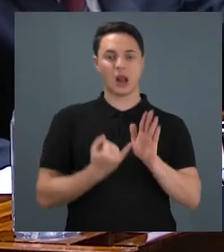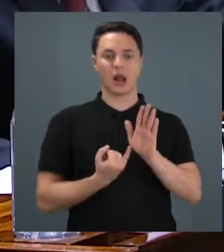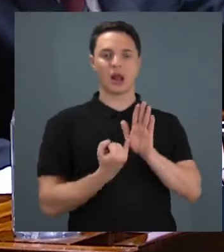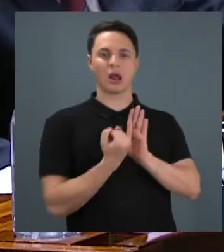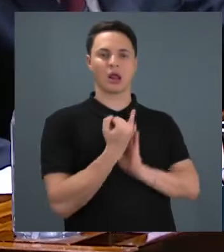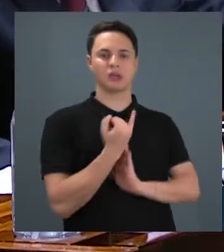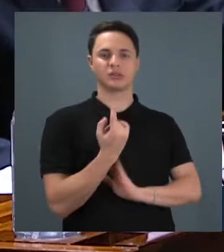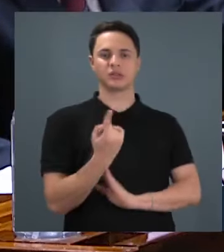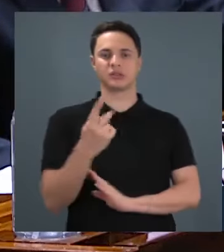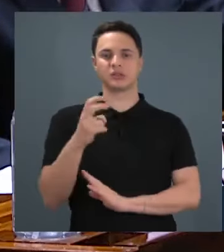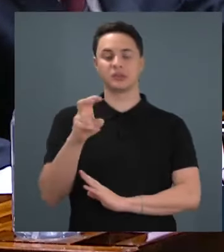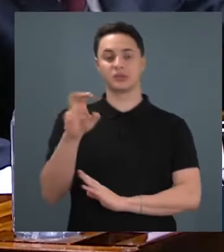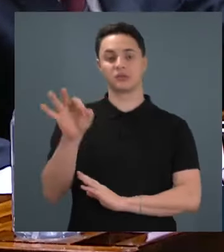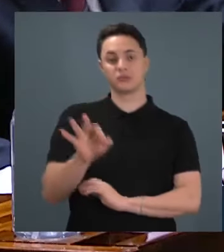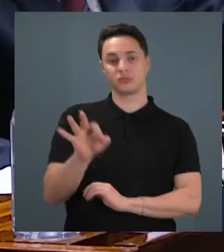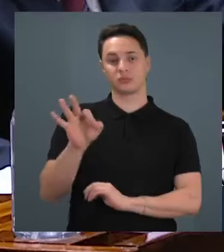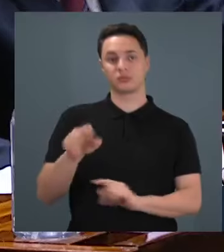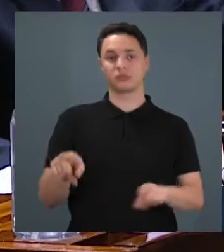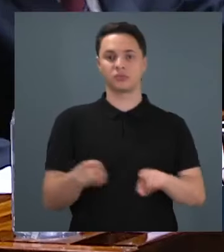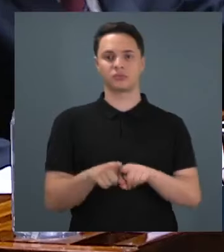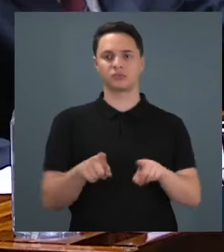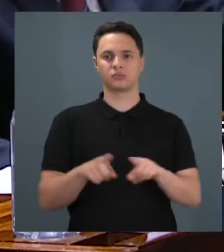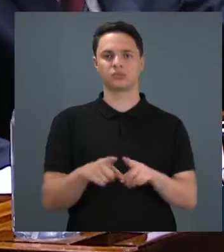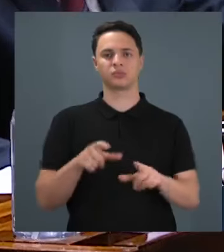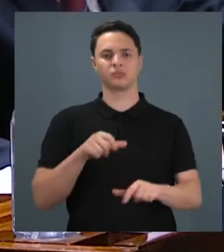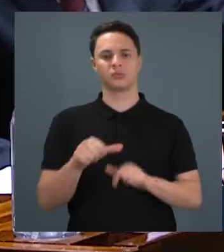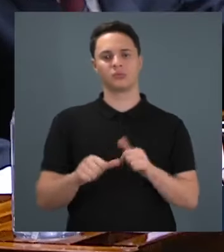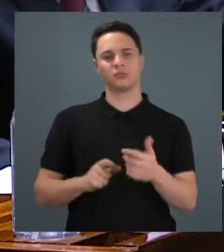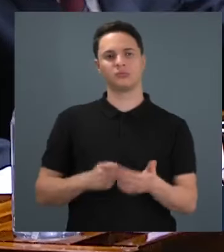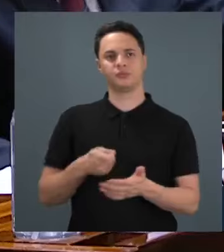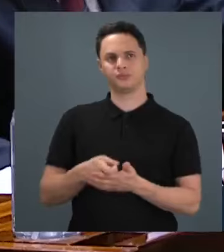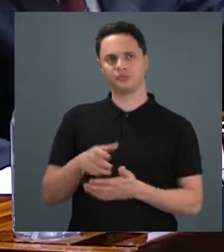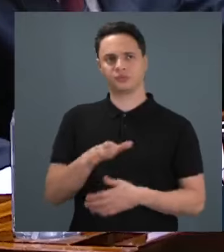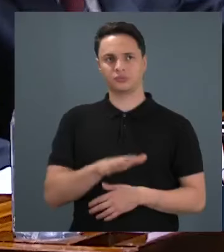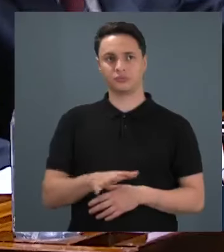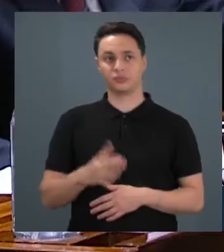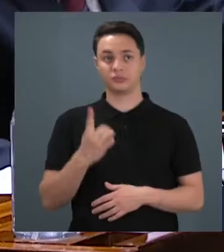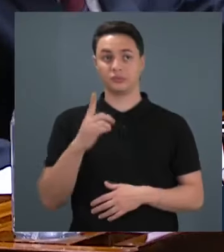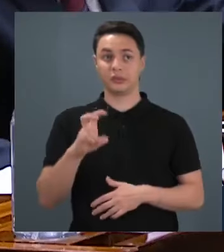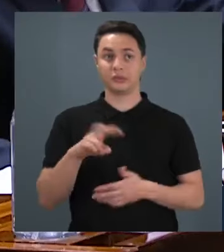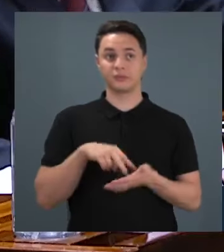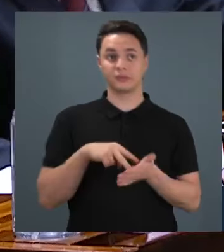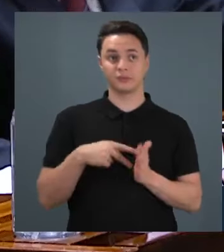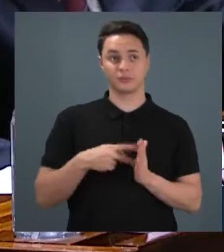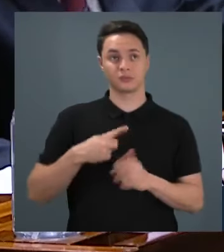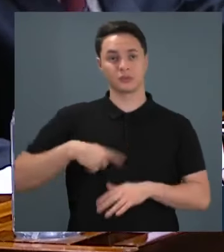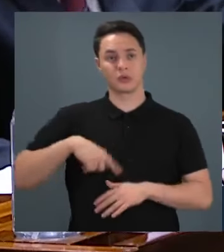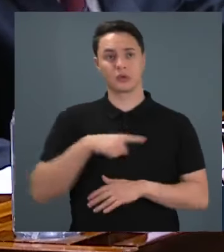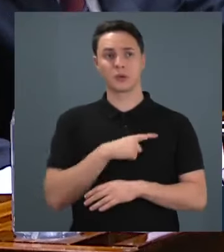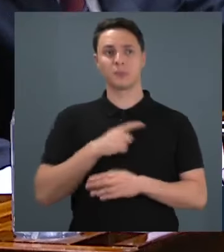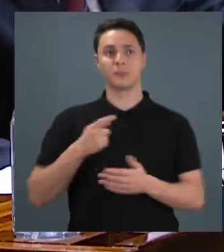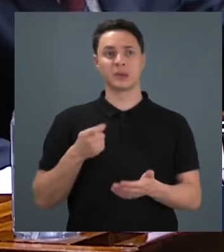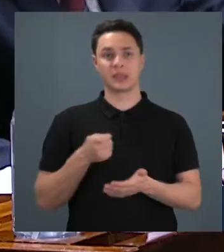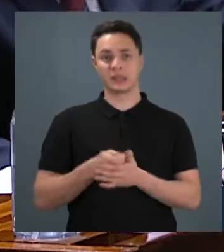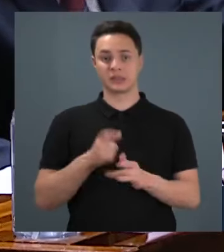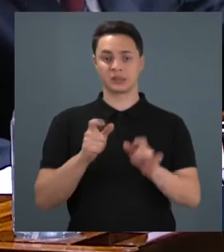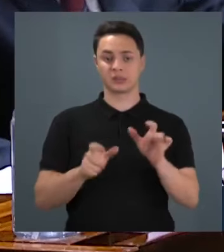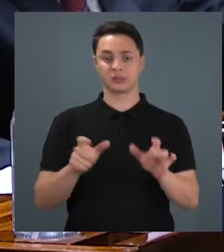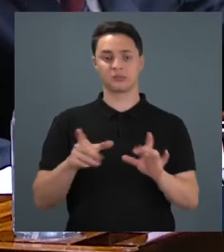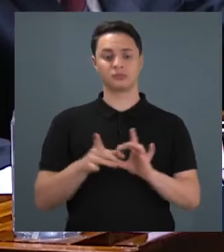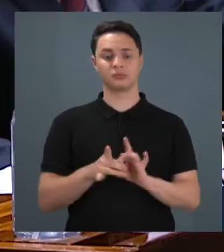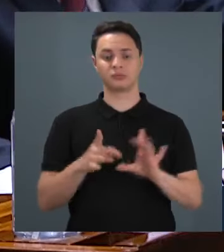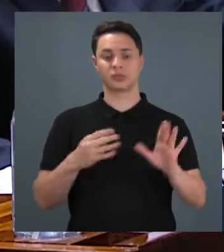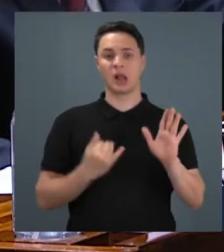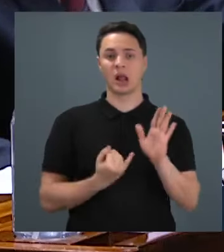A taxa de juros Selic que o governo está remunerando no mercado é de 15%. Significa que nós estamos pagando aos rentistas, livrando a